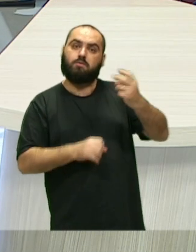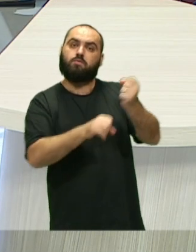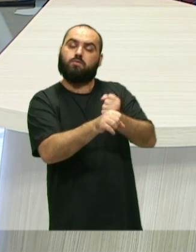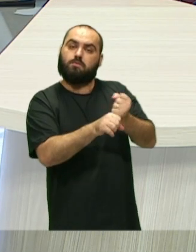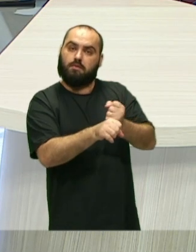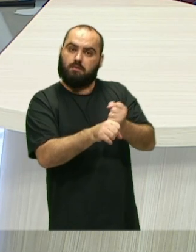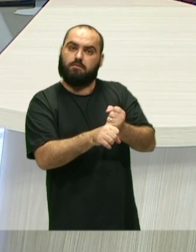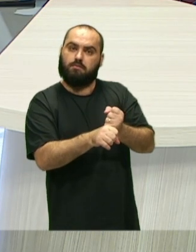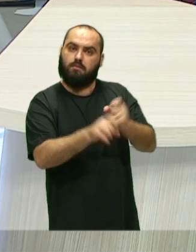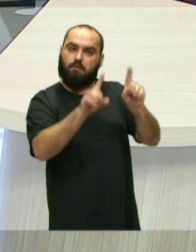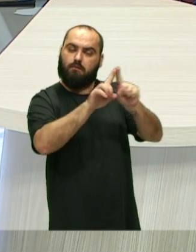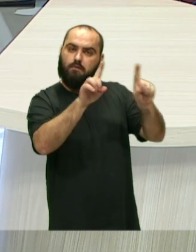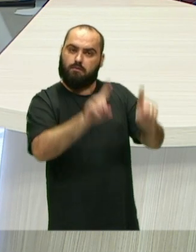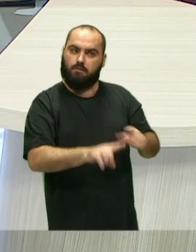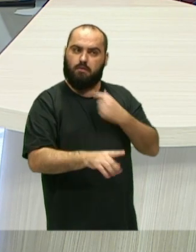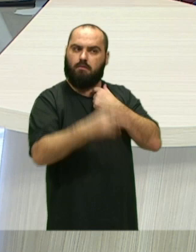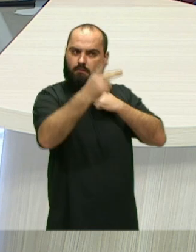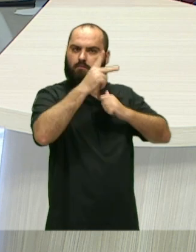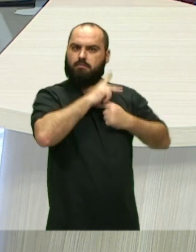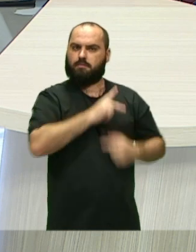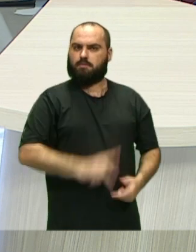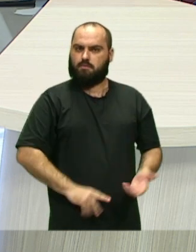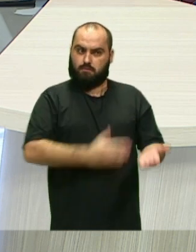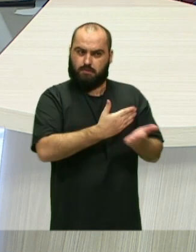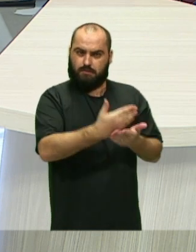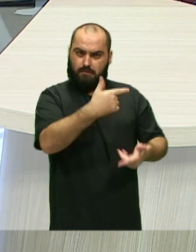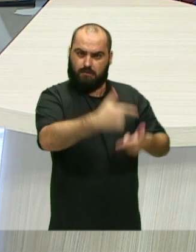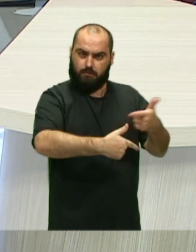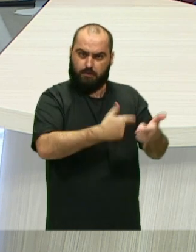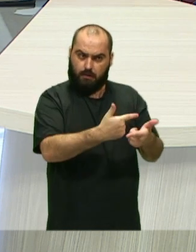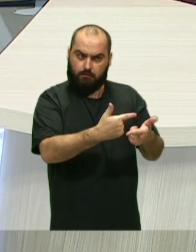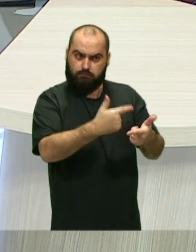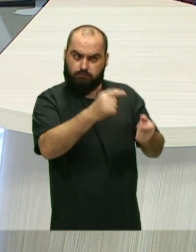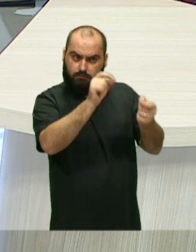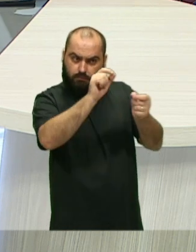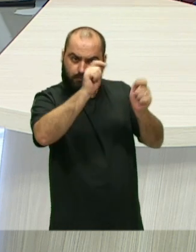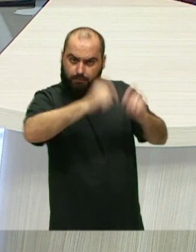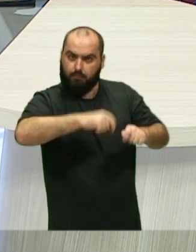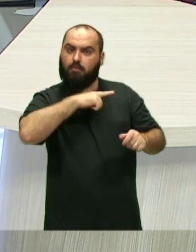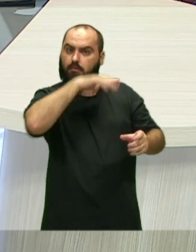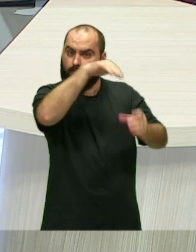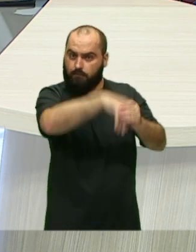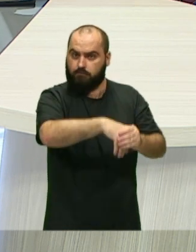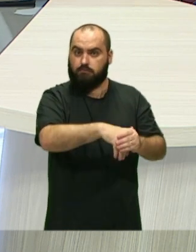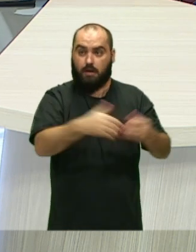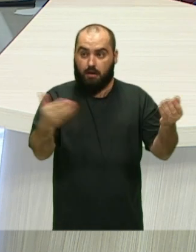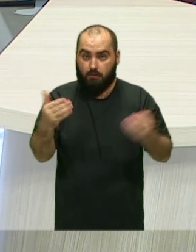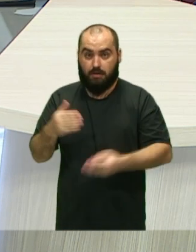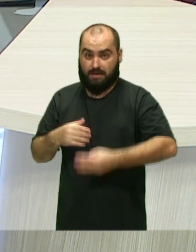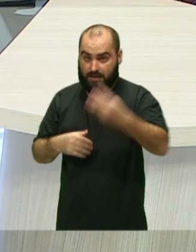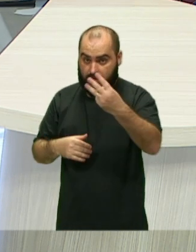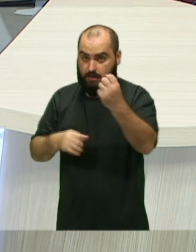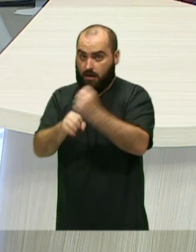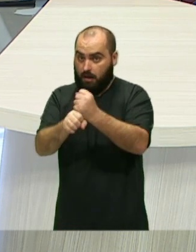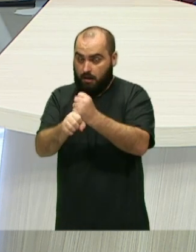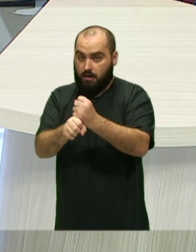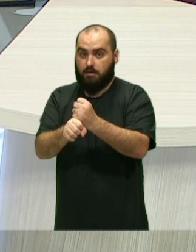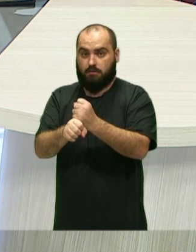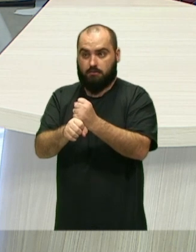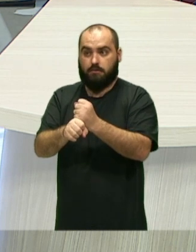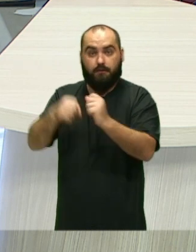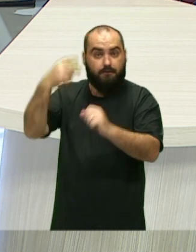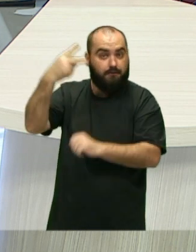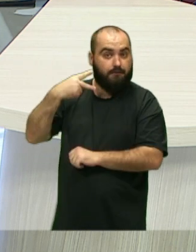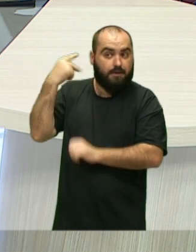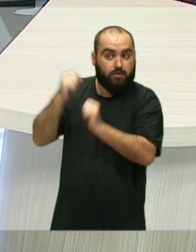de servidores e sua presença começou a implementar as iniciativas e teve a eleição agora é o terceiro ano dessa legislatura com os